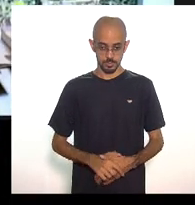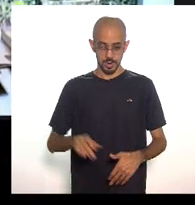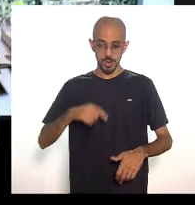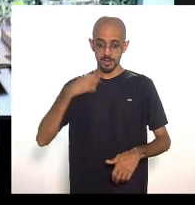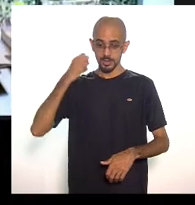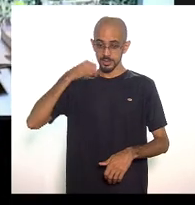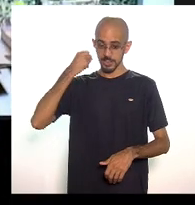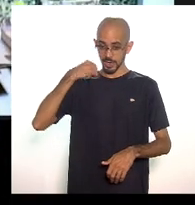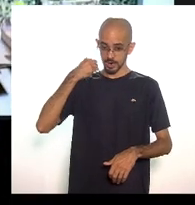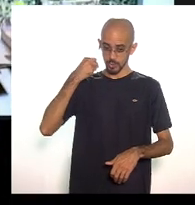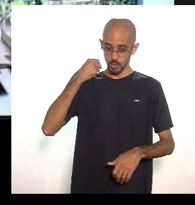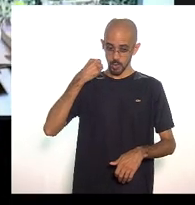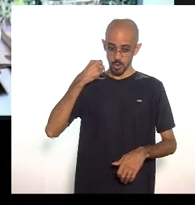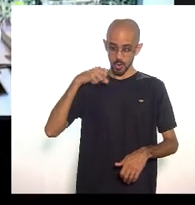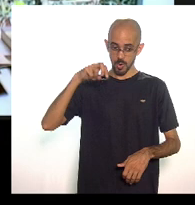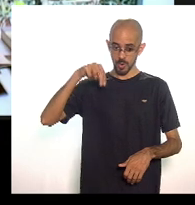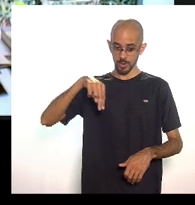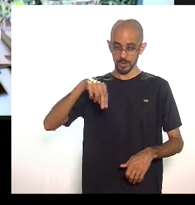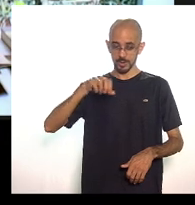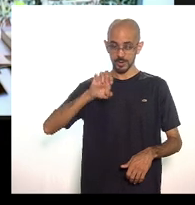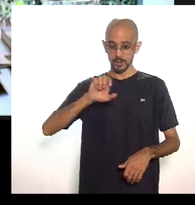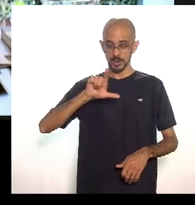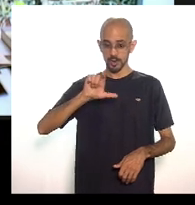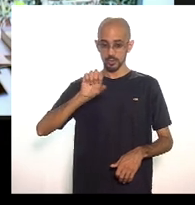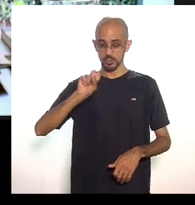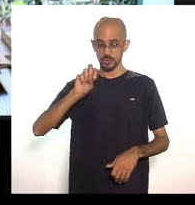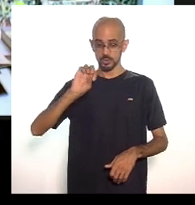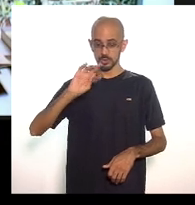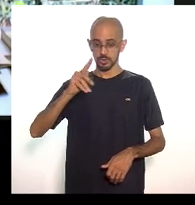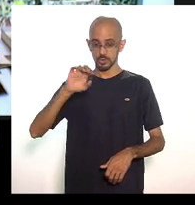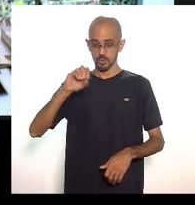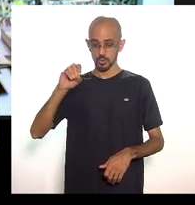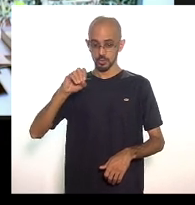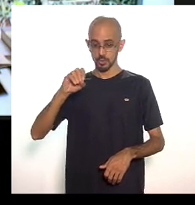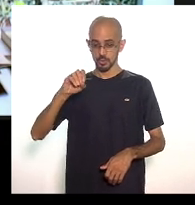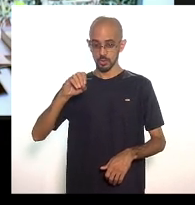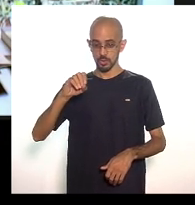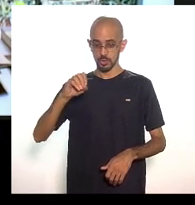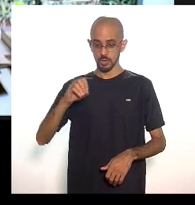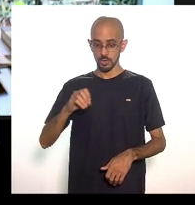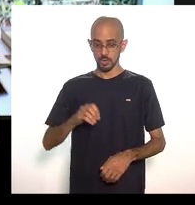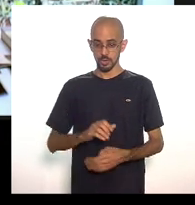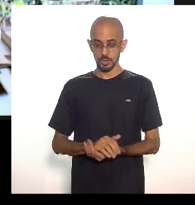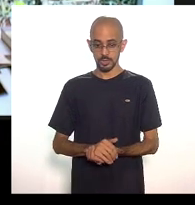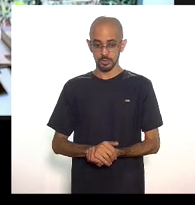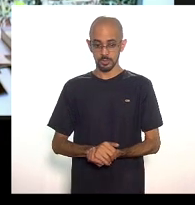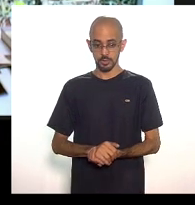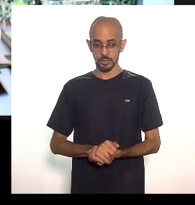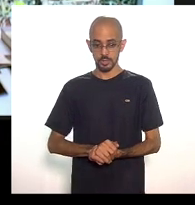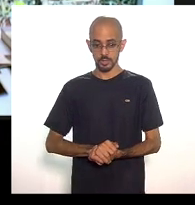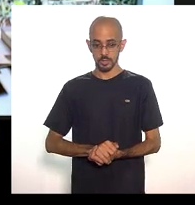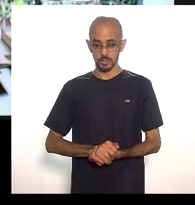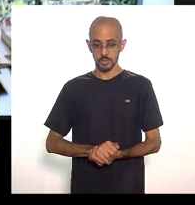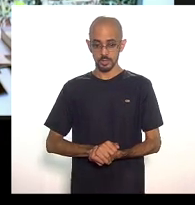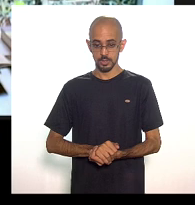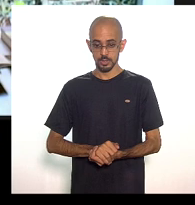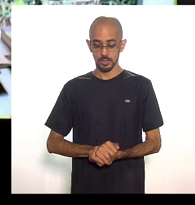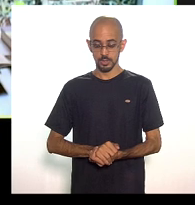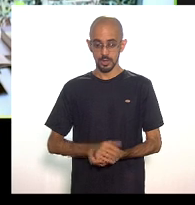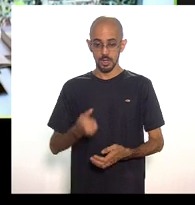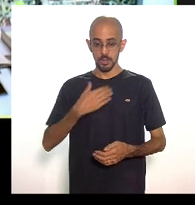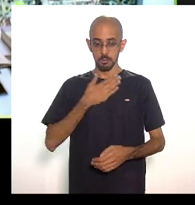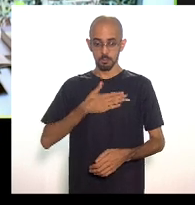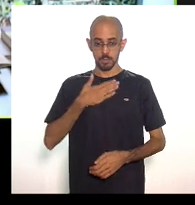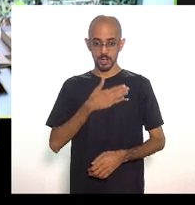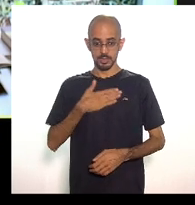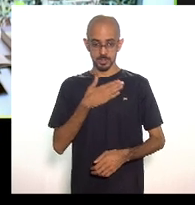Senador Alcinho Trade. Boa tarde, deputada Célia. É um prazer estar participando desse